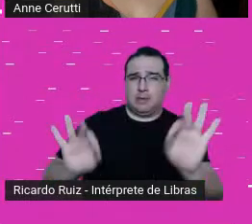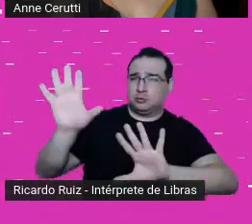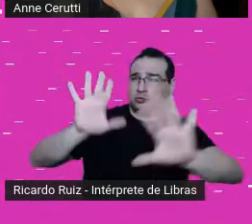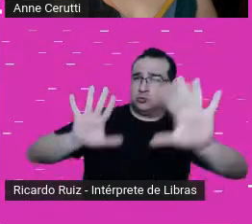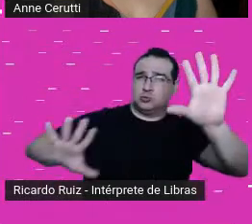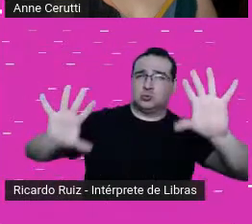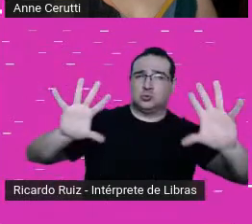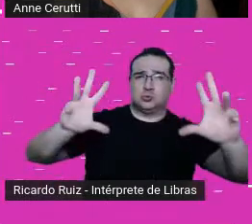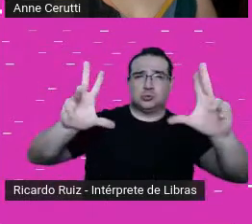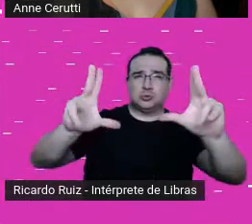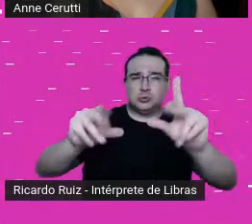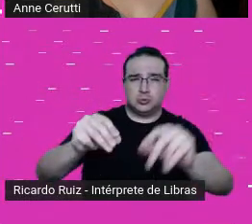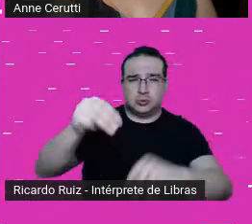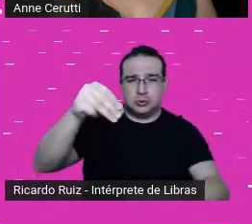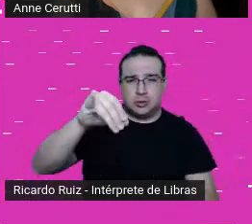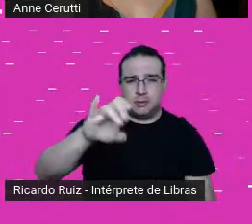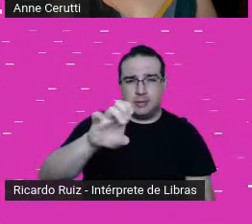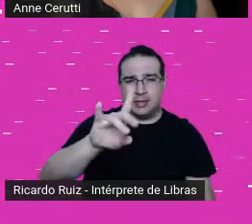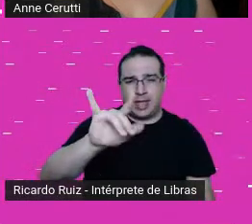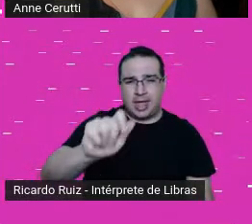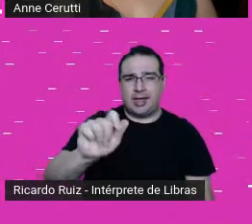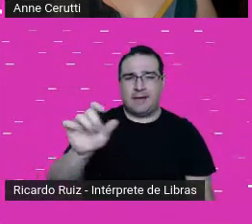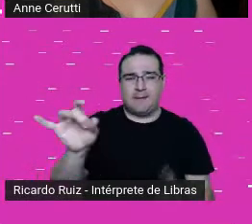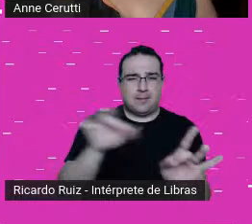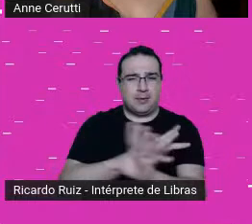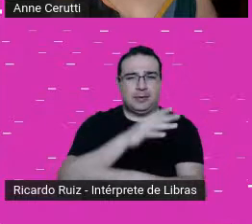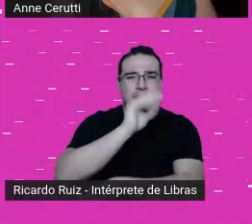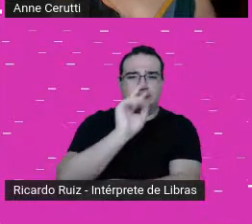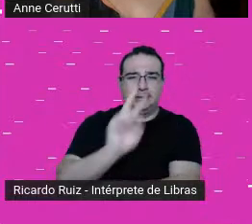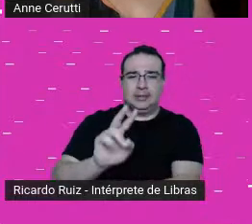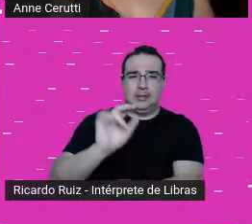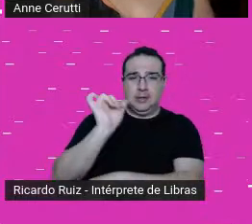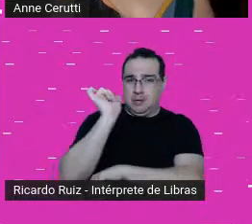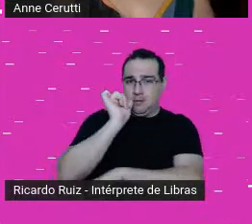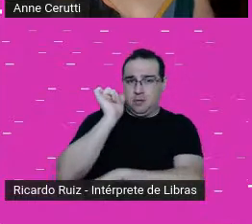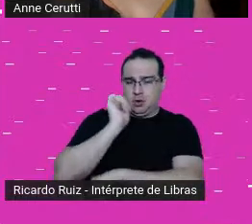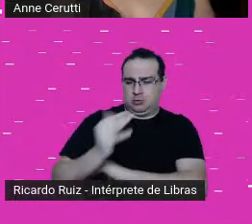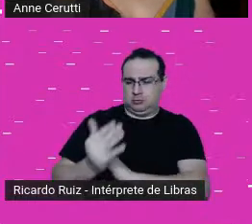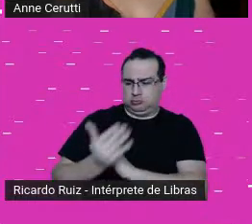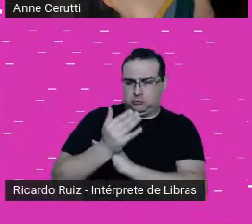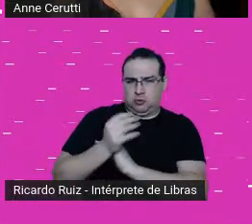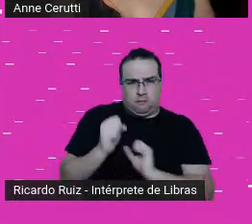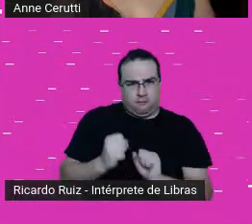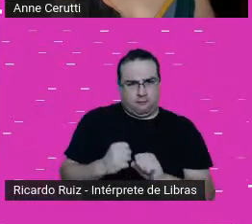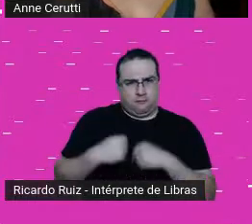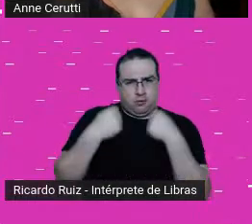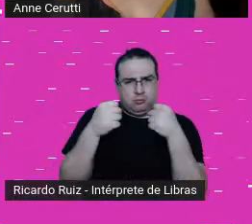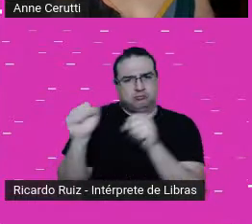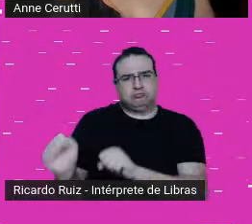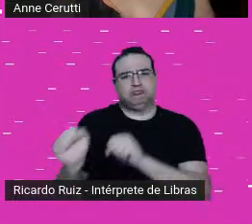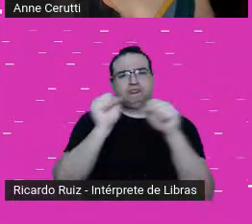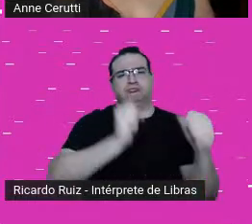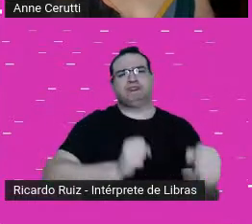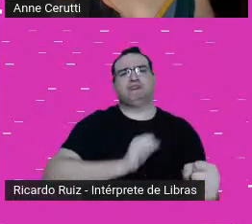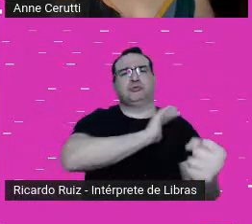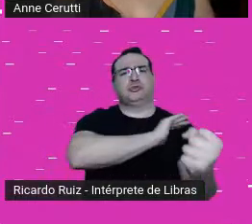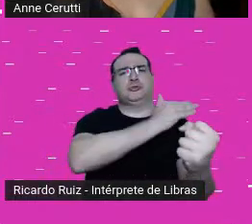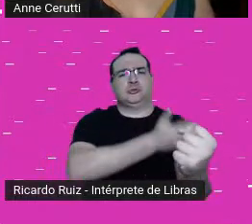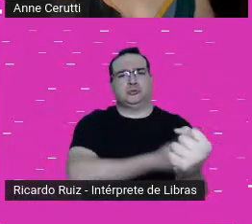tudo, isso eu acho que me fez uma mulher mais forte, acho que me deu uma outra dimensão.